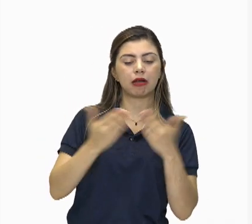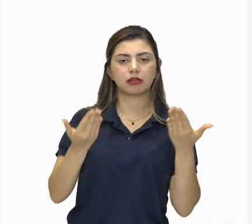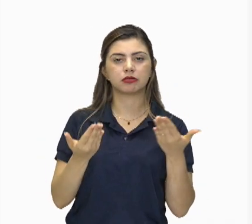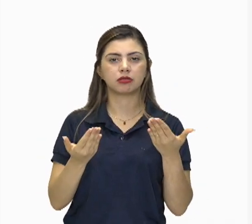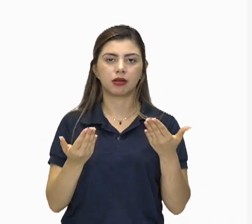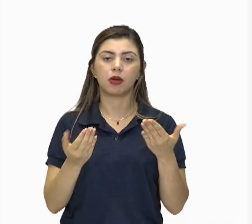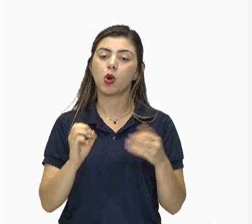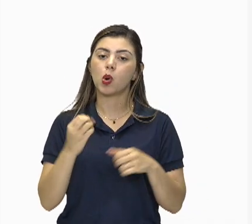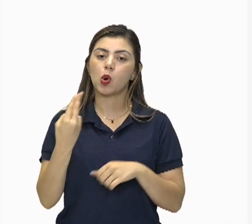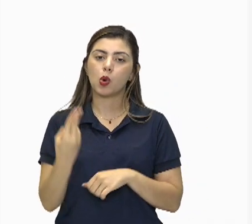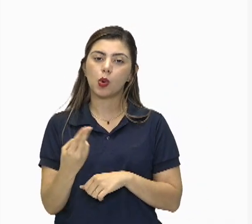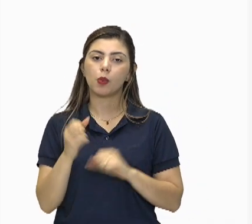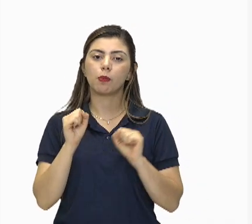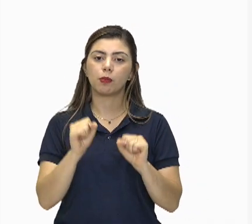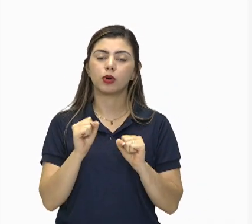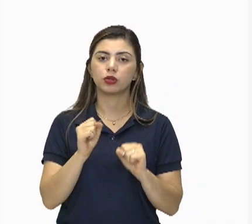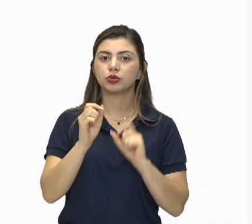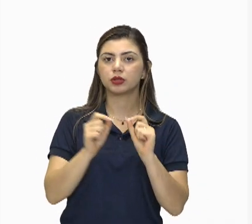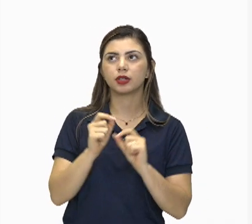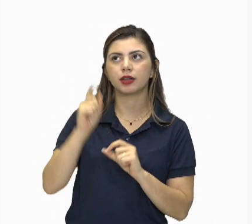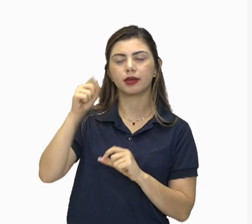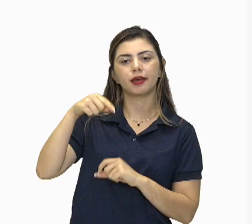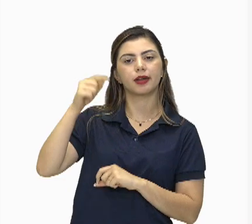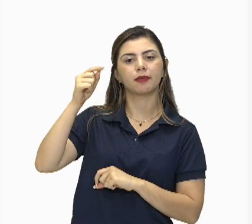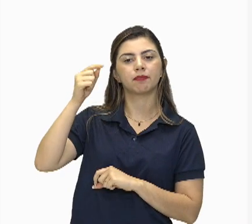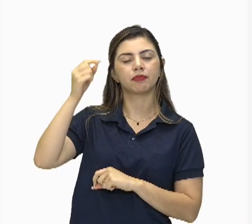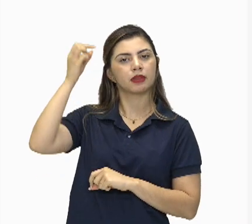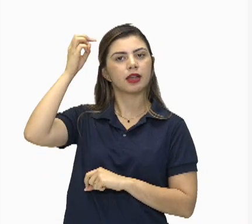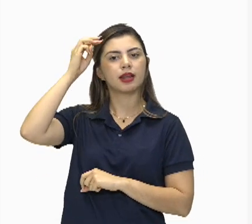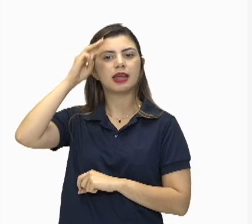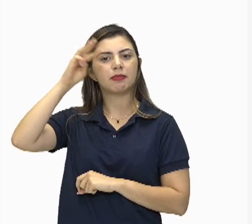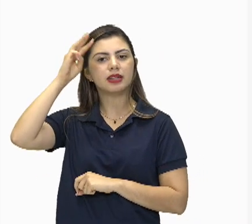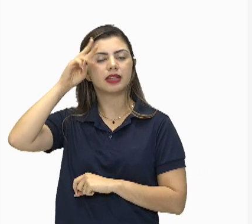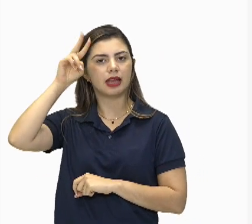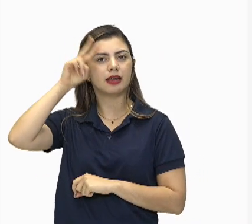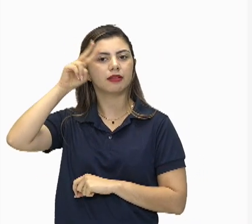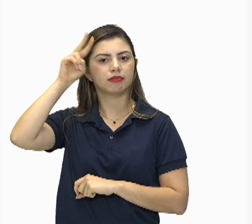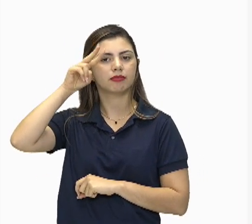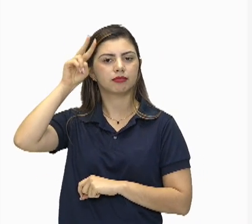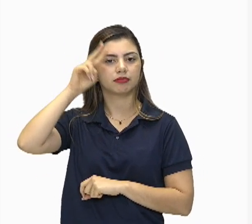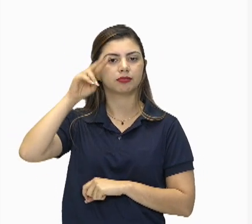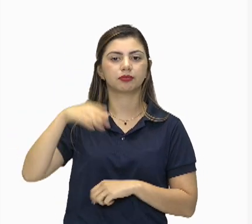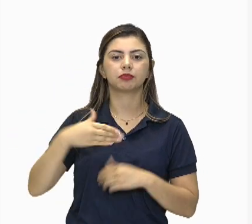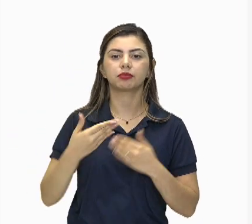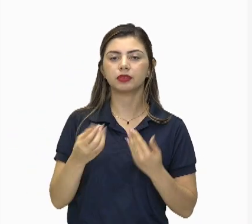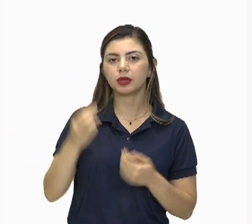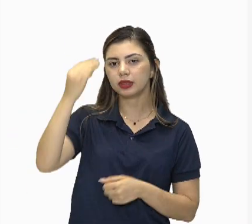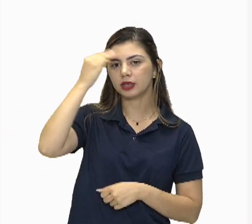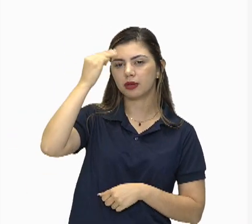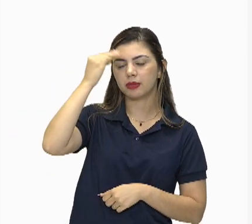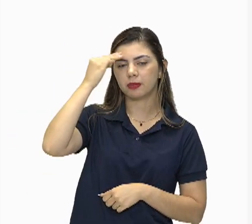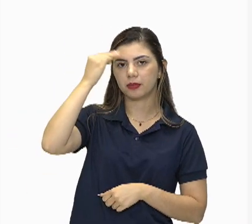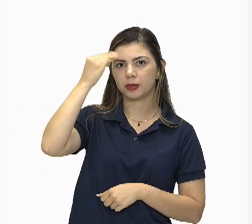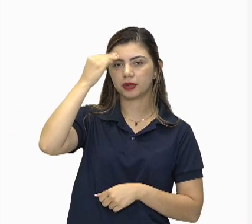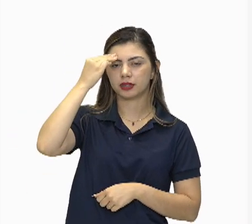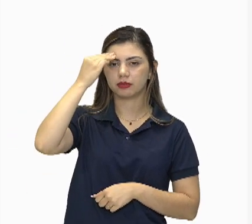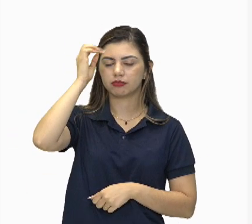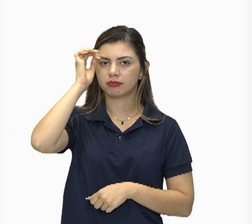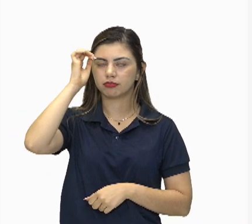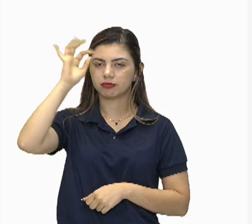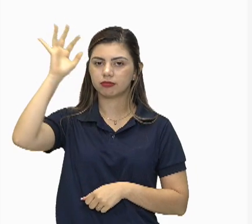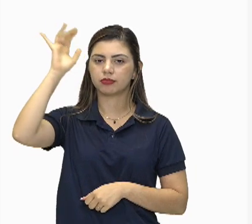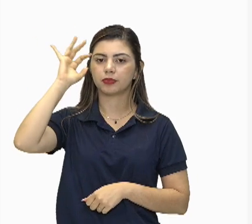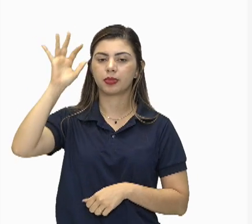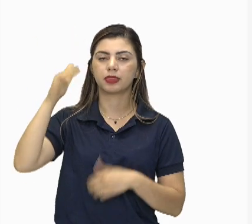ou mesmo psicológico. Sobre esse último, ele se passa na cabeça da personagem, portanto não